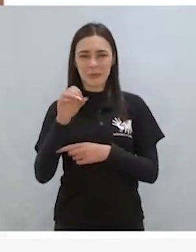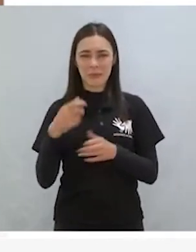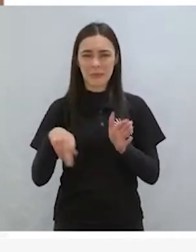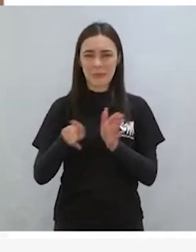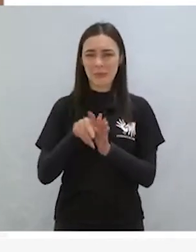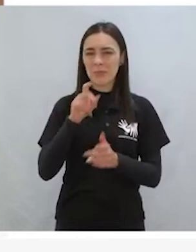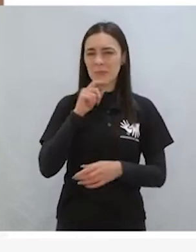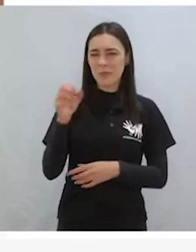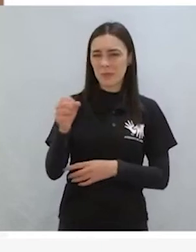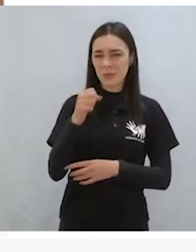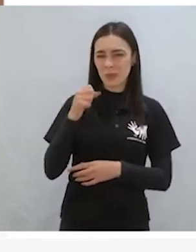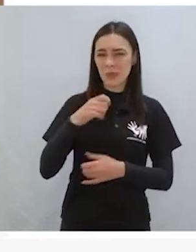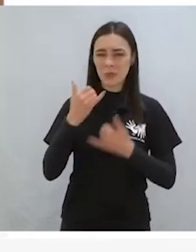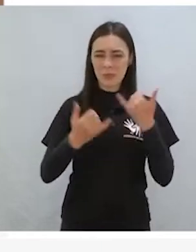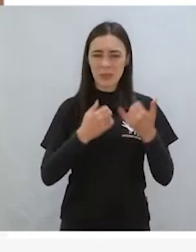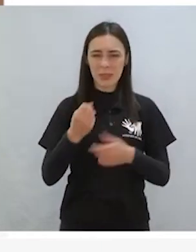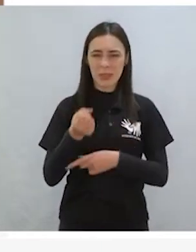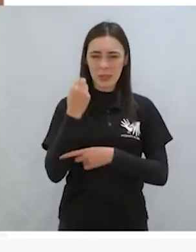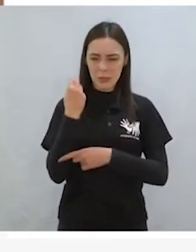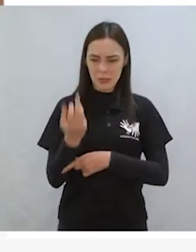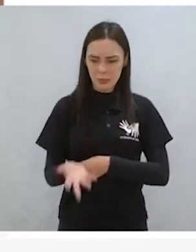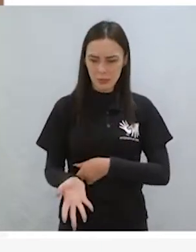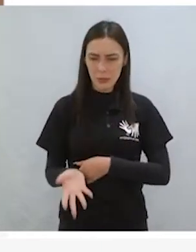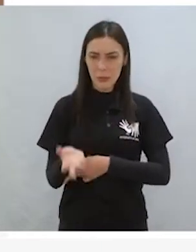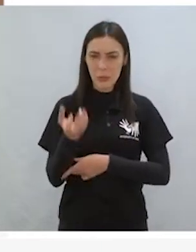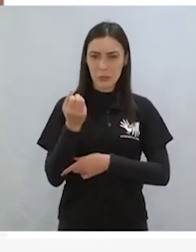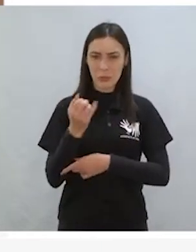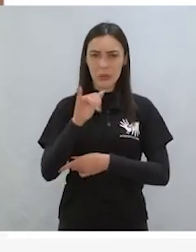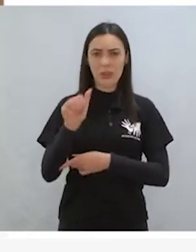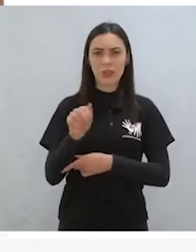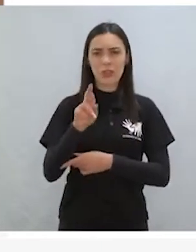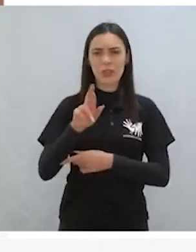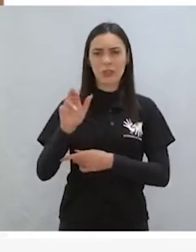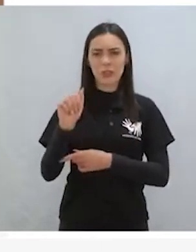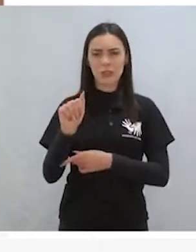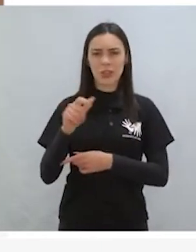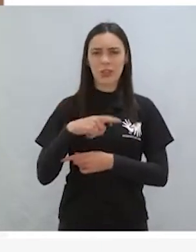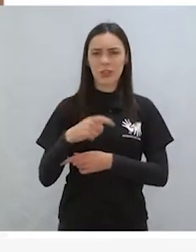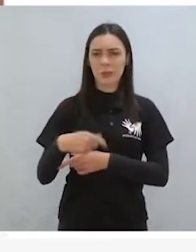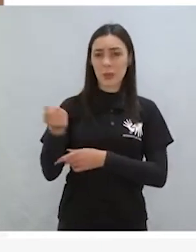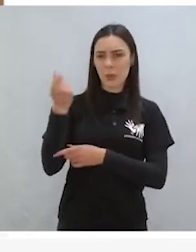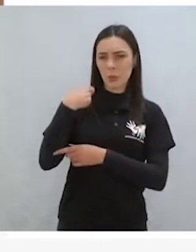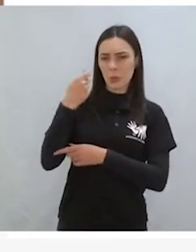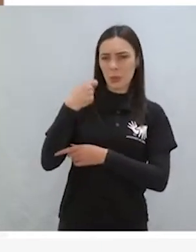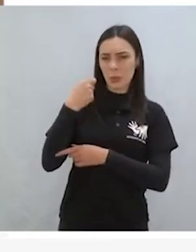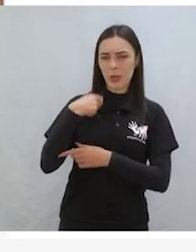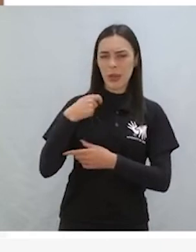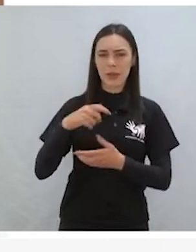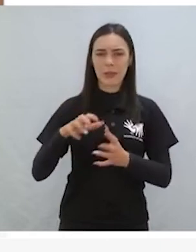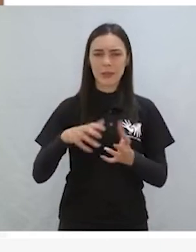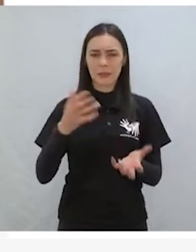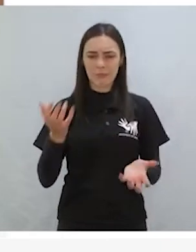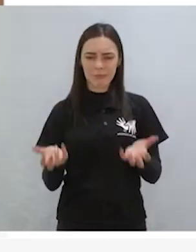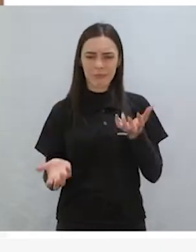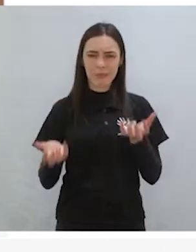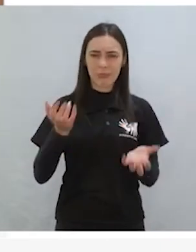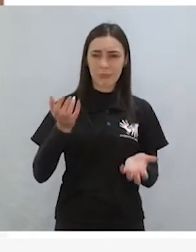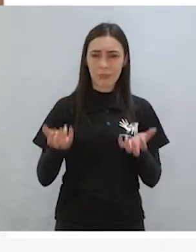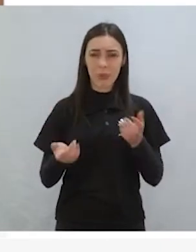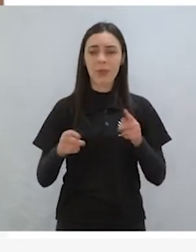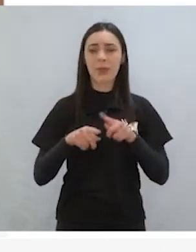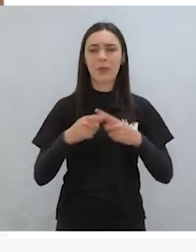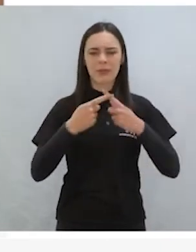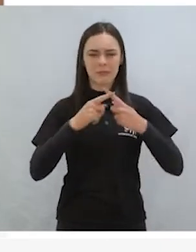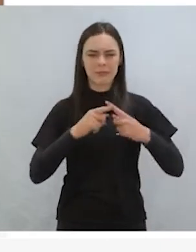brincar, ioiôs, jarras, leques, molas, novelos de